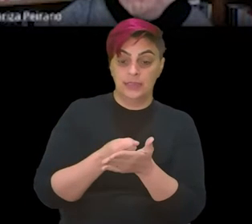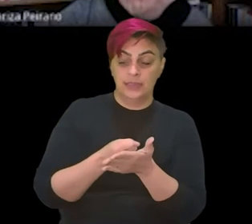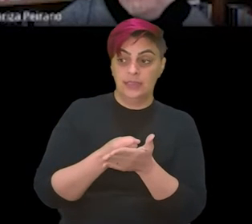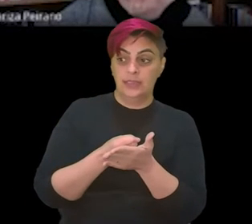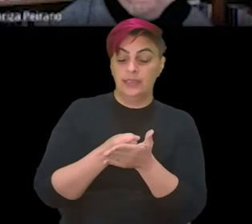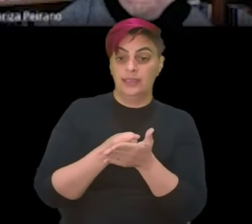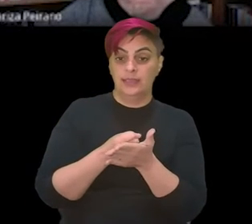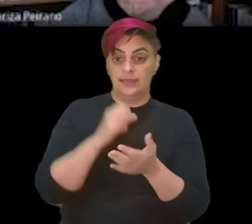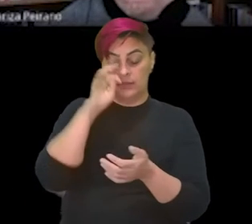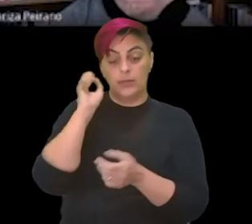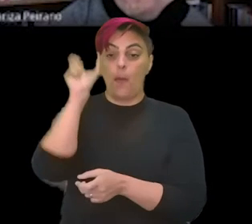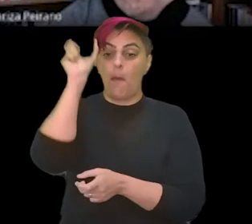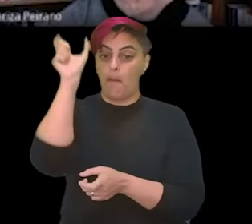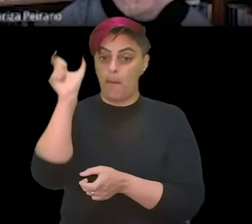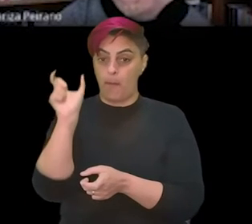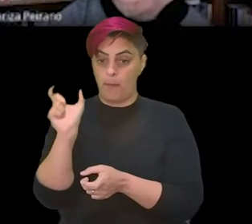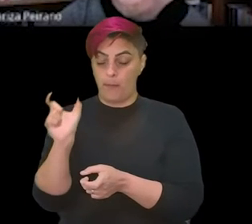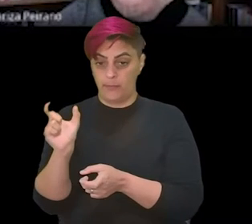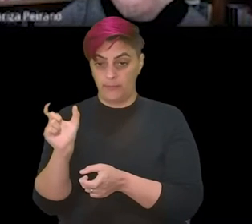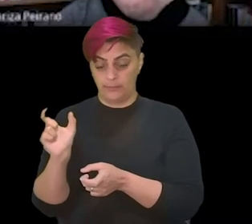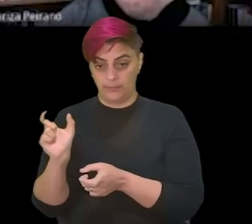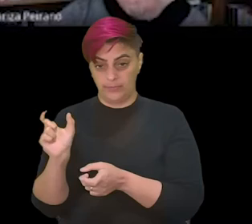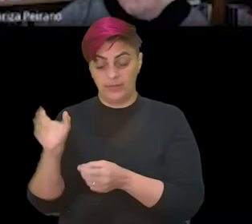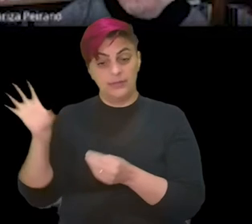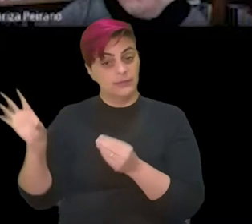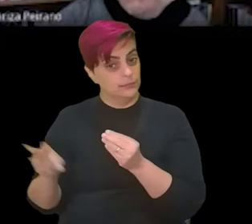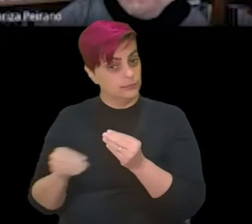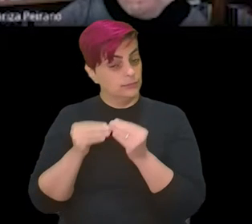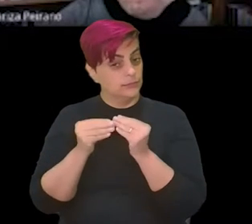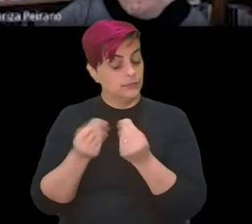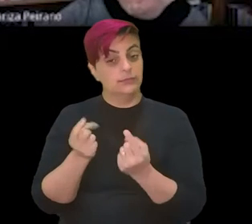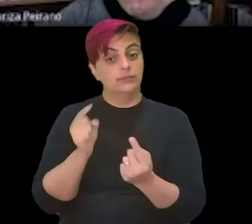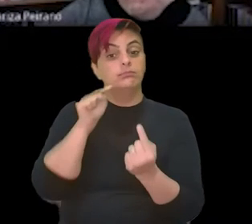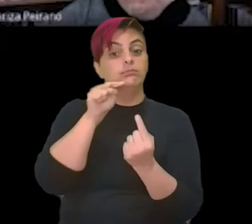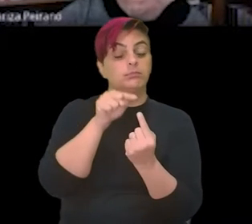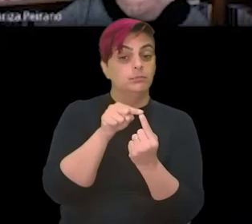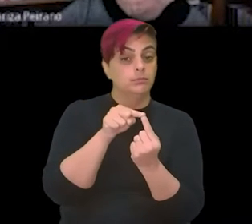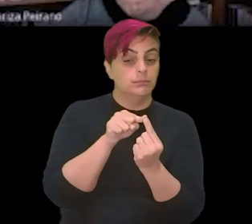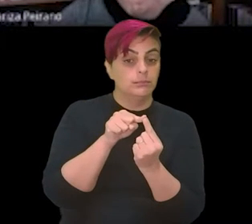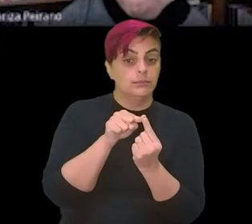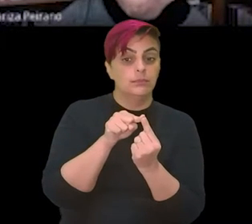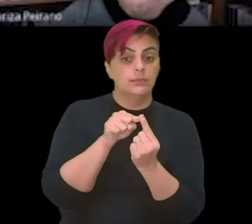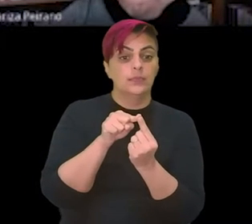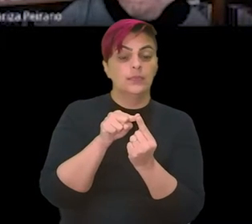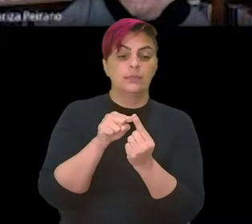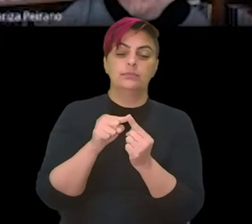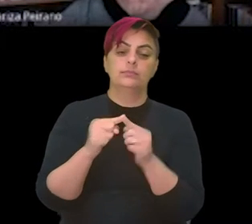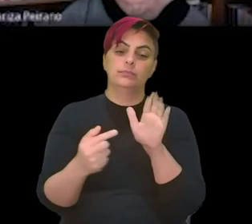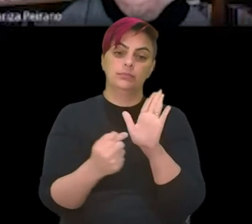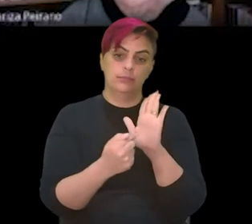os termos originais nos itens do repositório, com o objetivo de fornecer